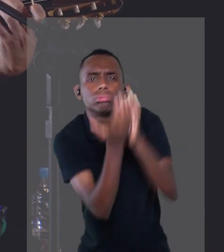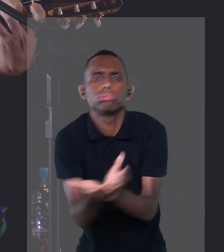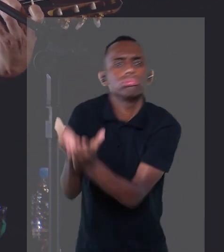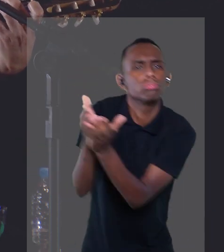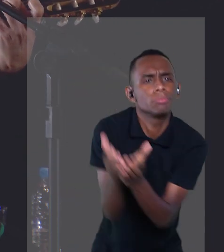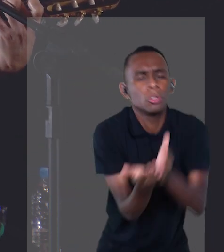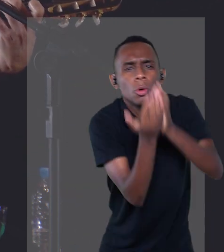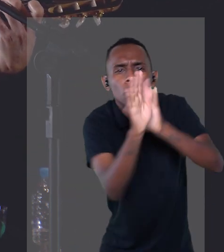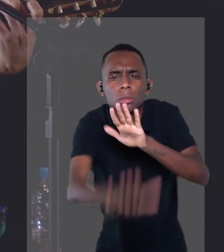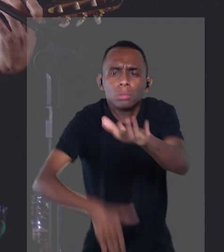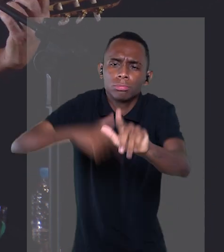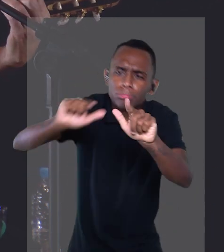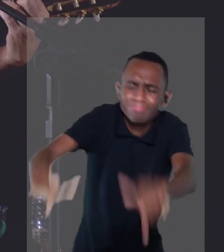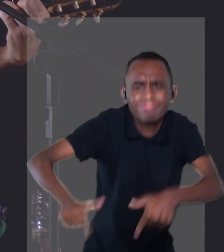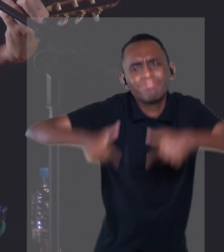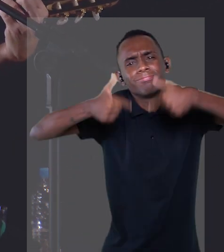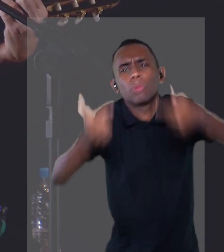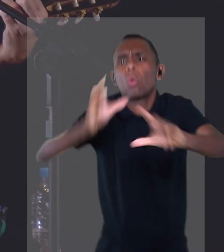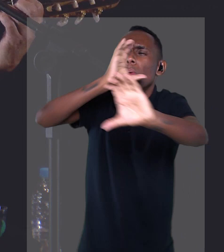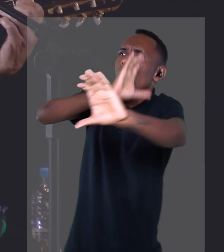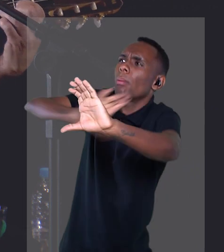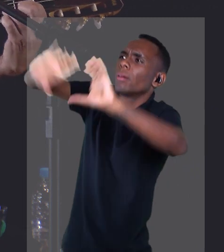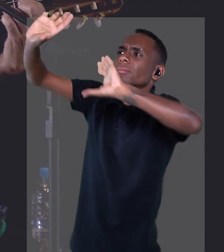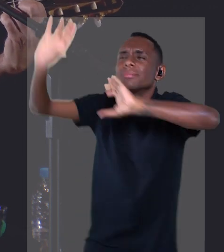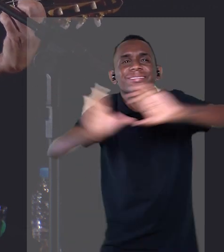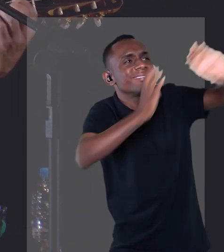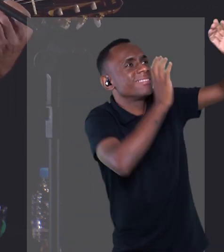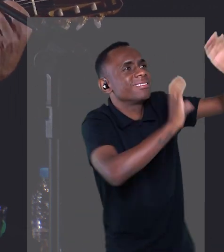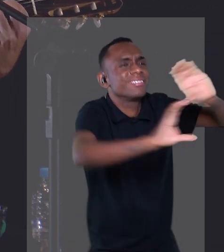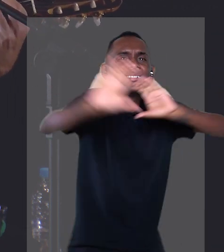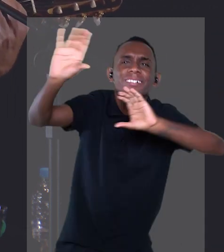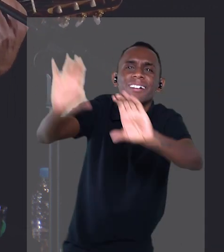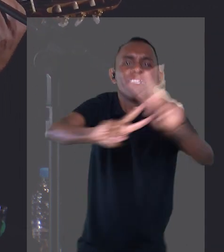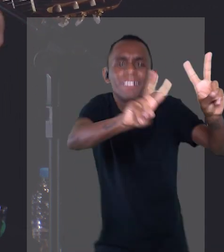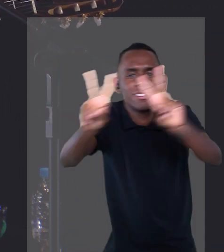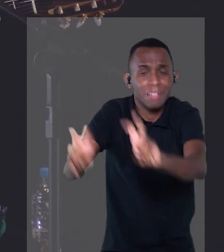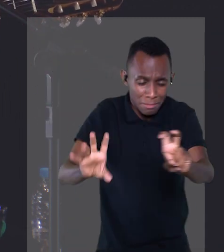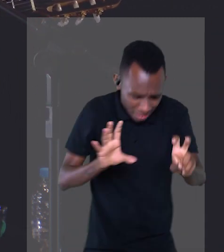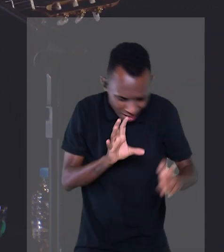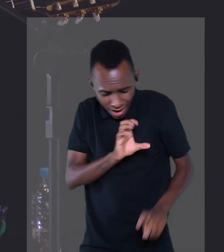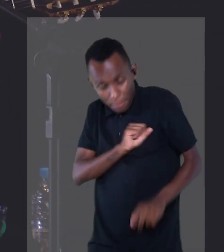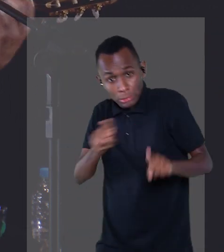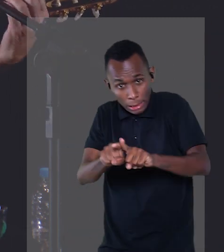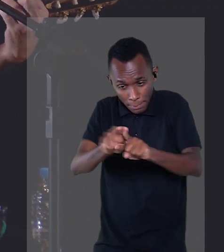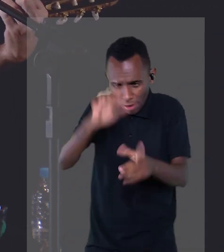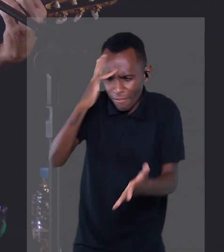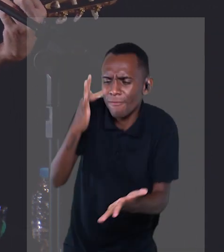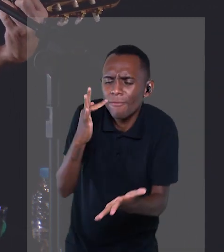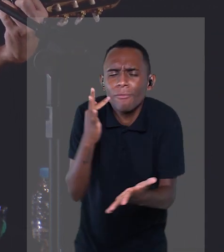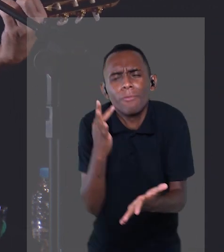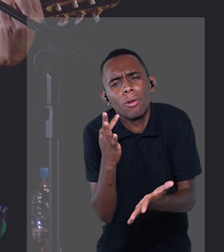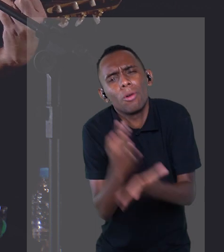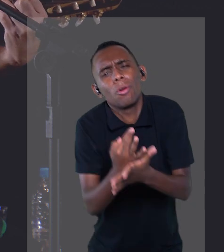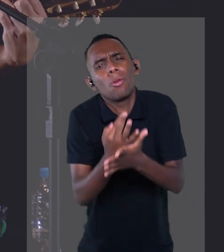navegar. Cantando um fado de amor e de fé,